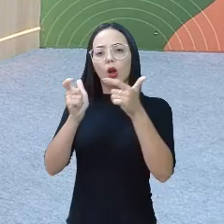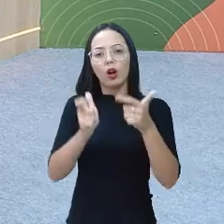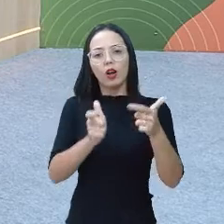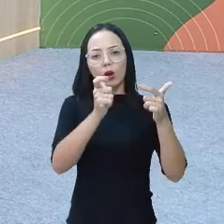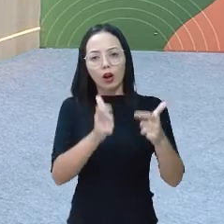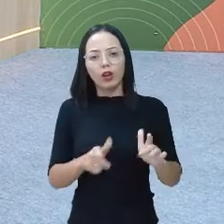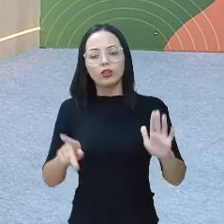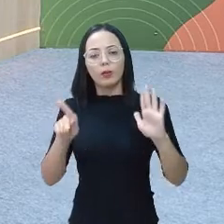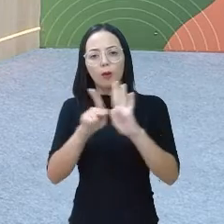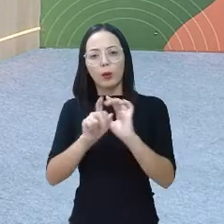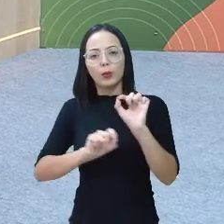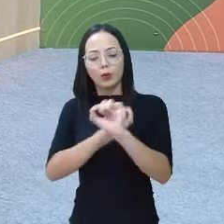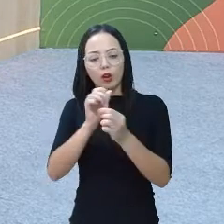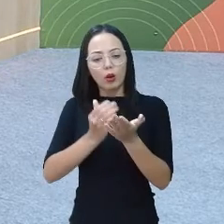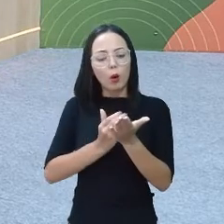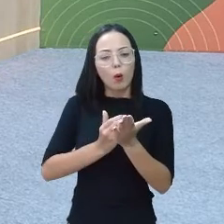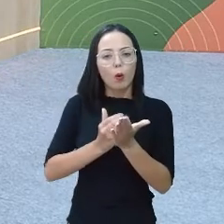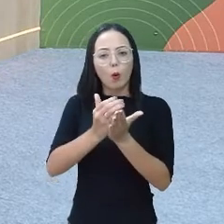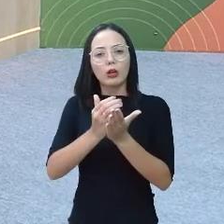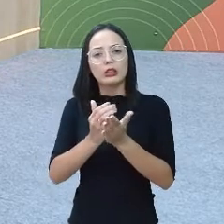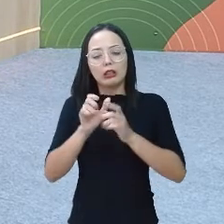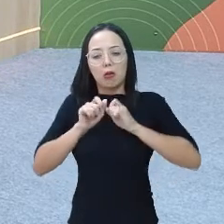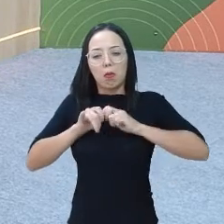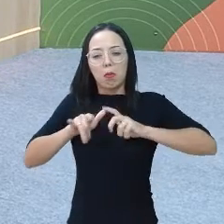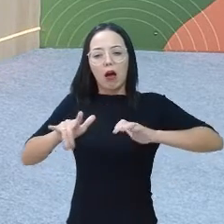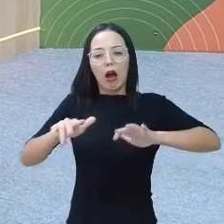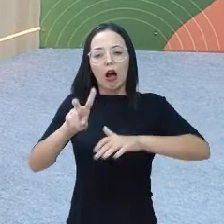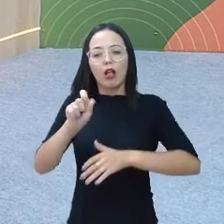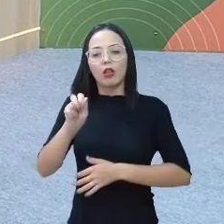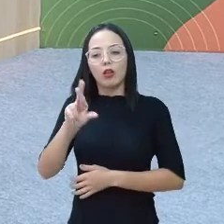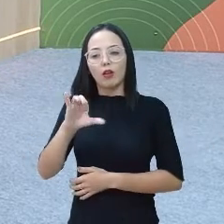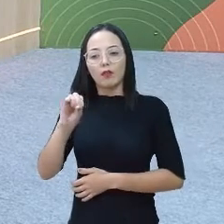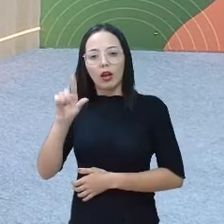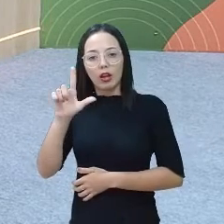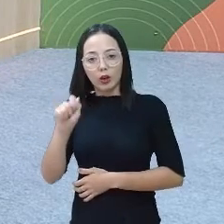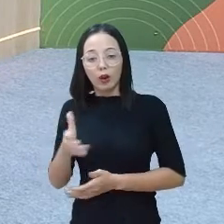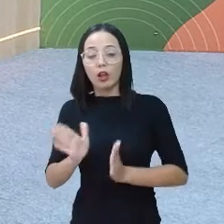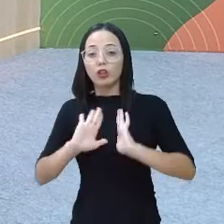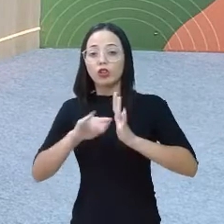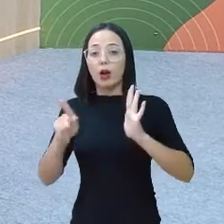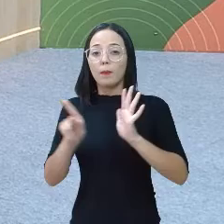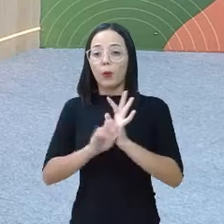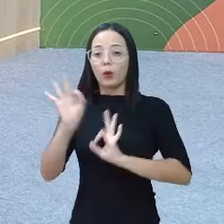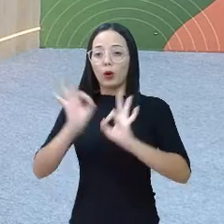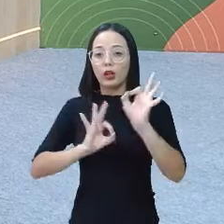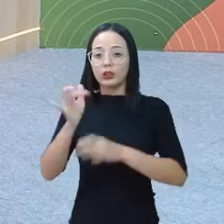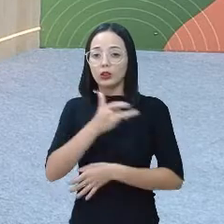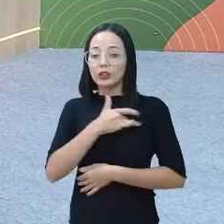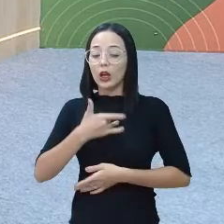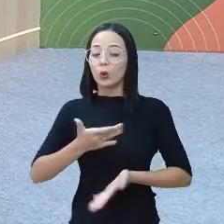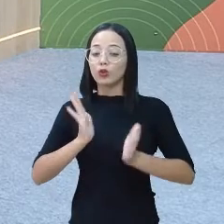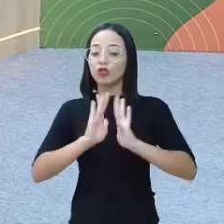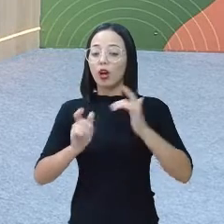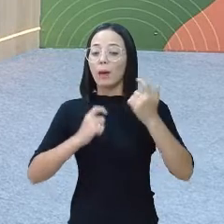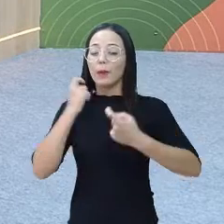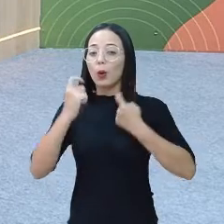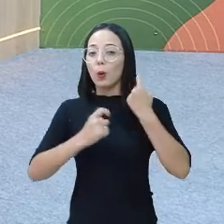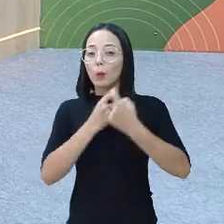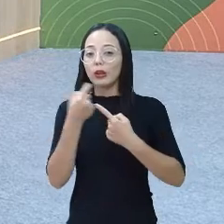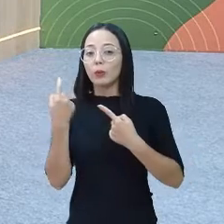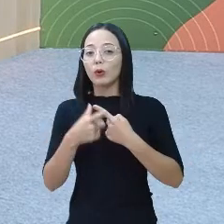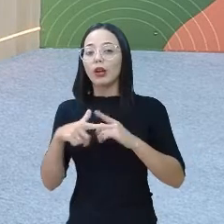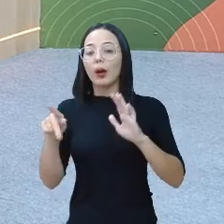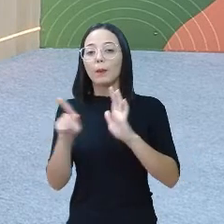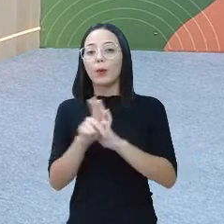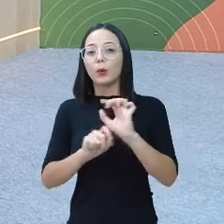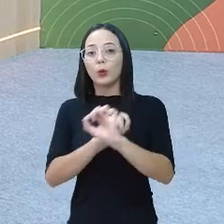está reiniciando alguns surtos, né, de varíola. Isso já deixa as organizações de saúde preocupadas, porque a varíola é uma